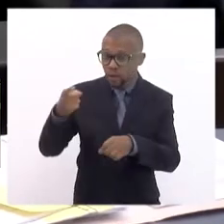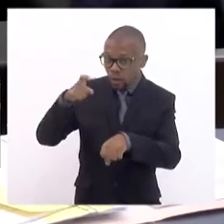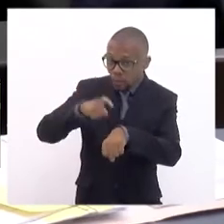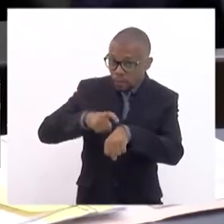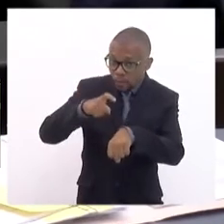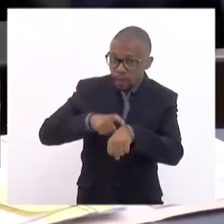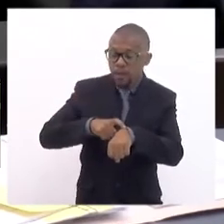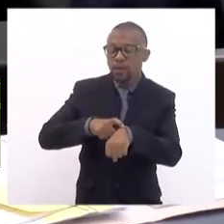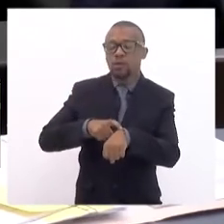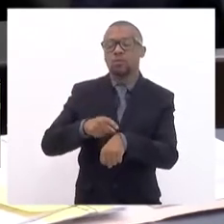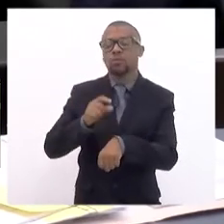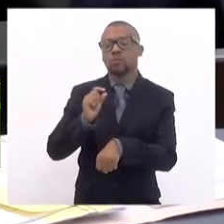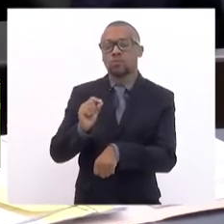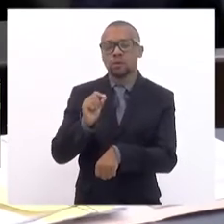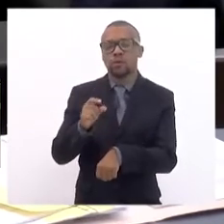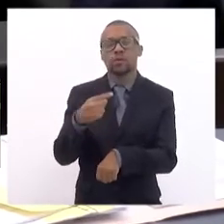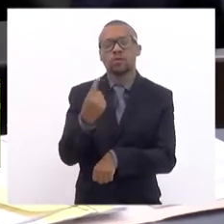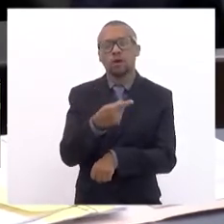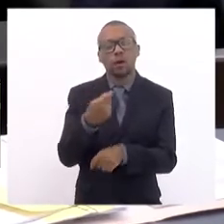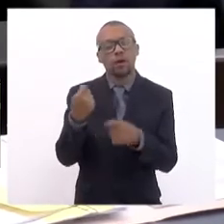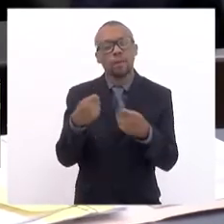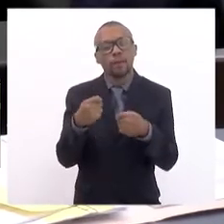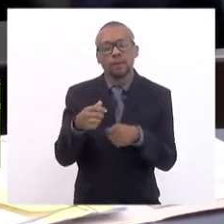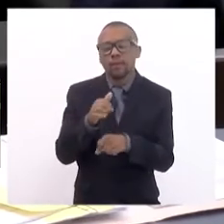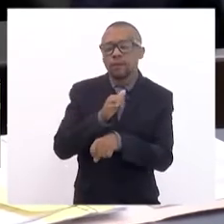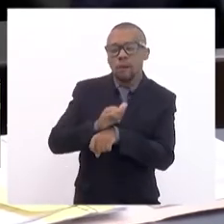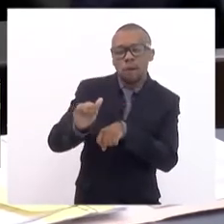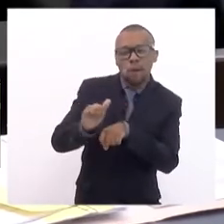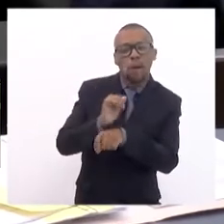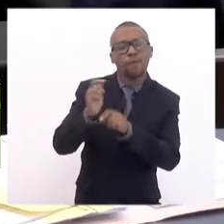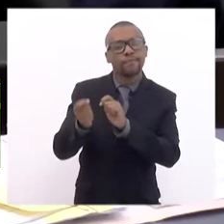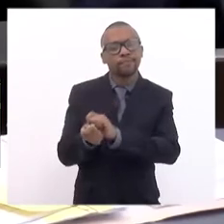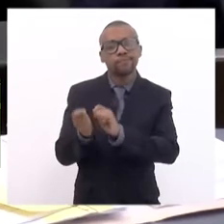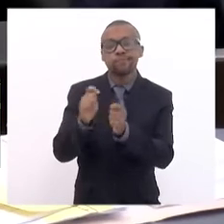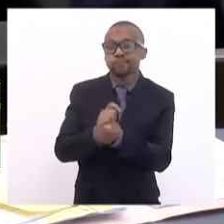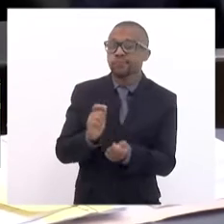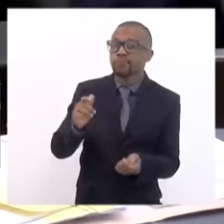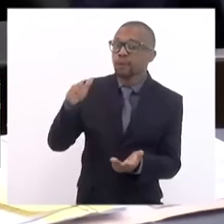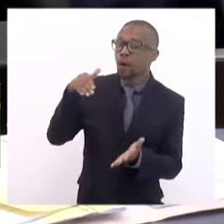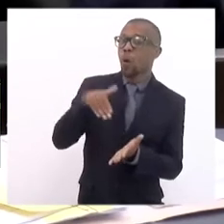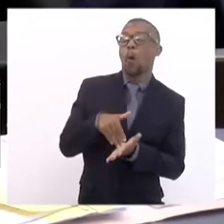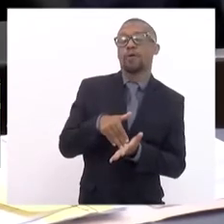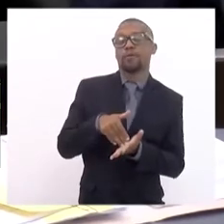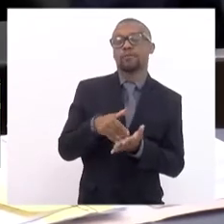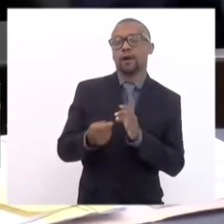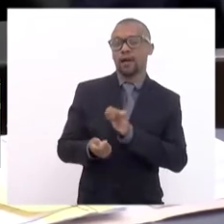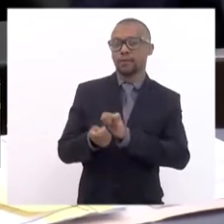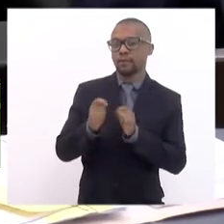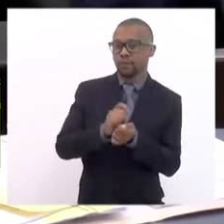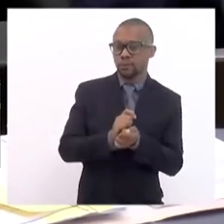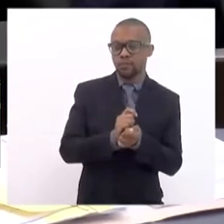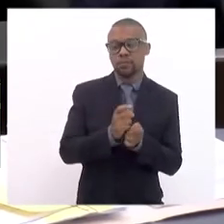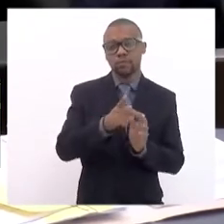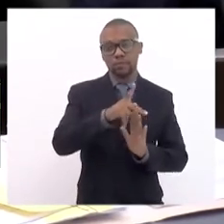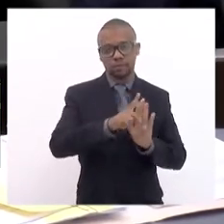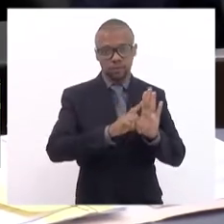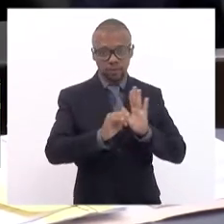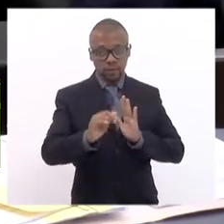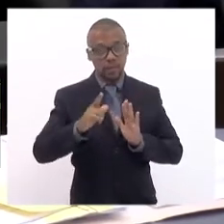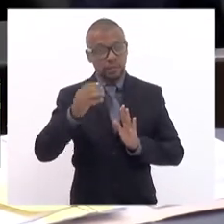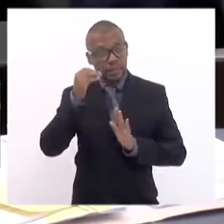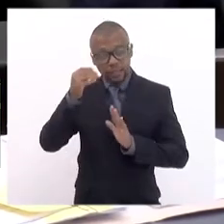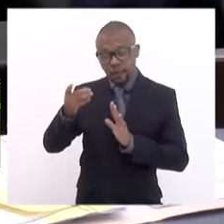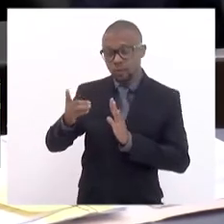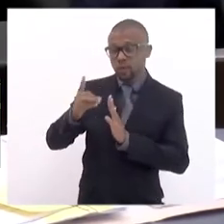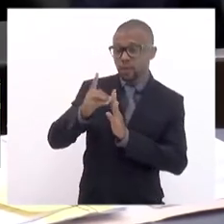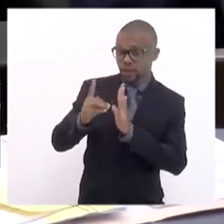que temos que fazer uma última adaptação nesse projeto, que é de decreto regulamentador,